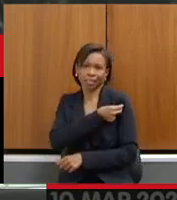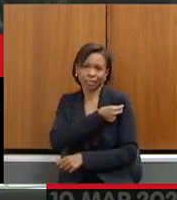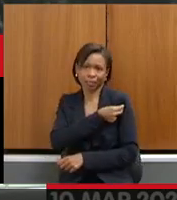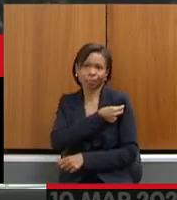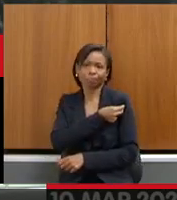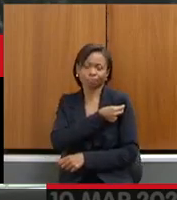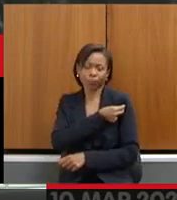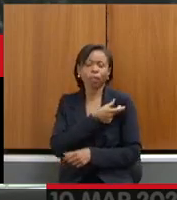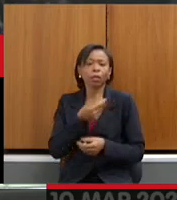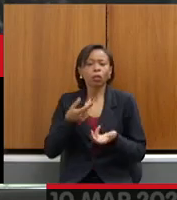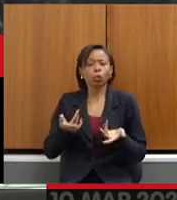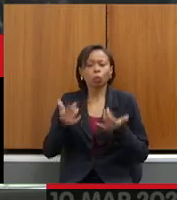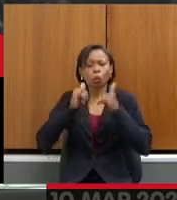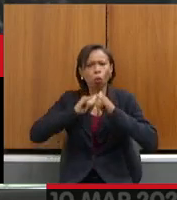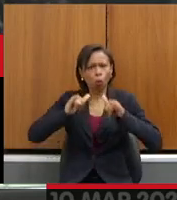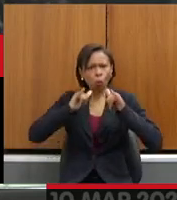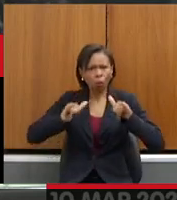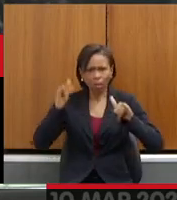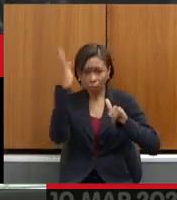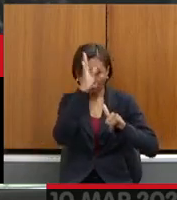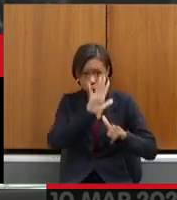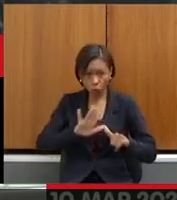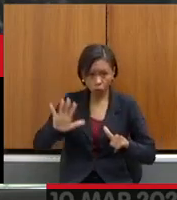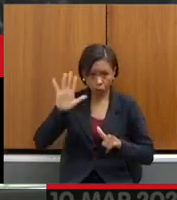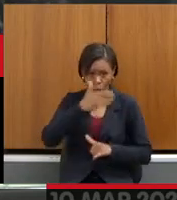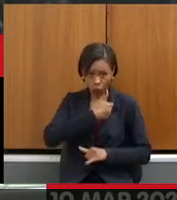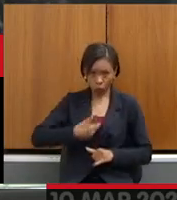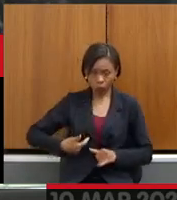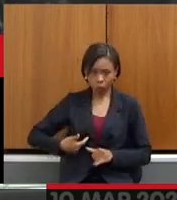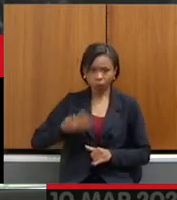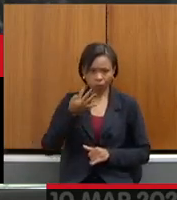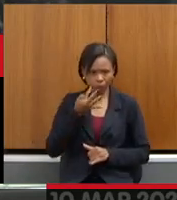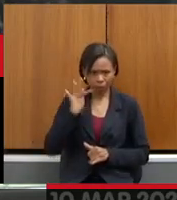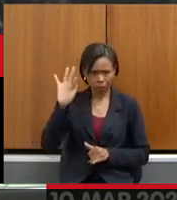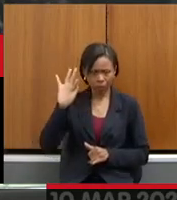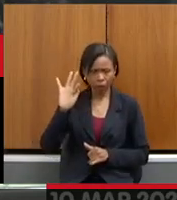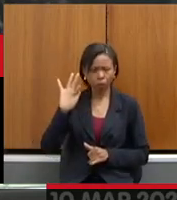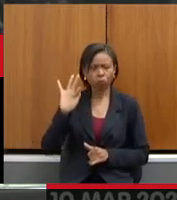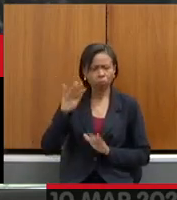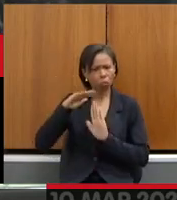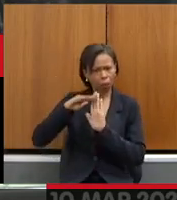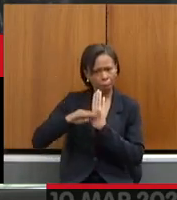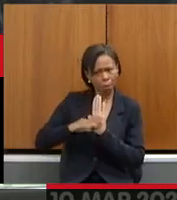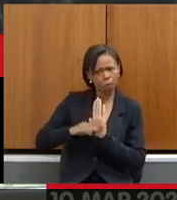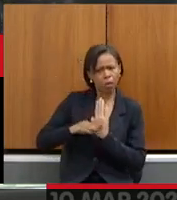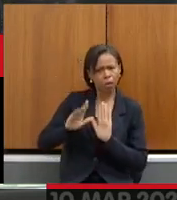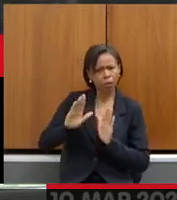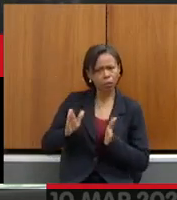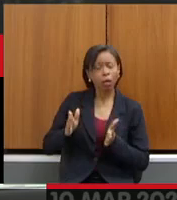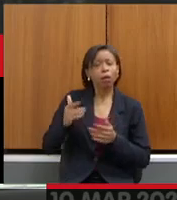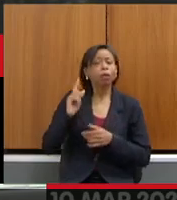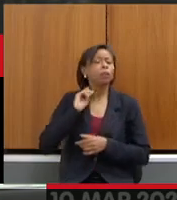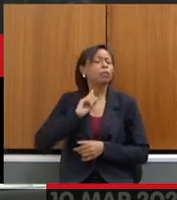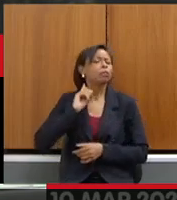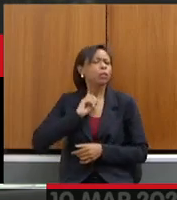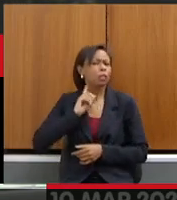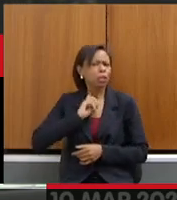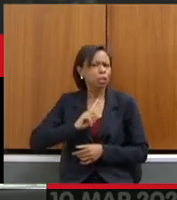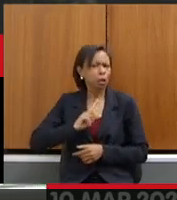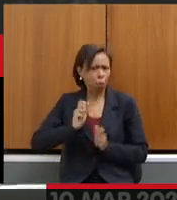Plano Nacional de imunização do Governo Federal em Minas Gerais já pó a ter uma